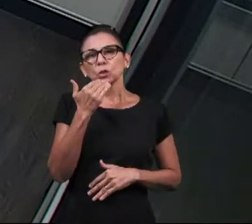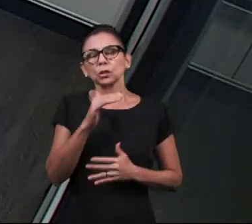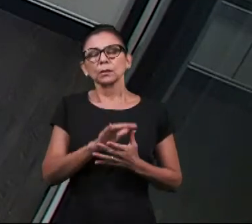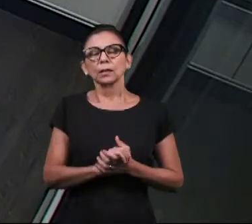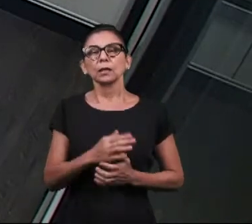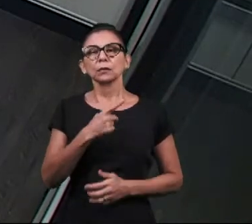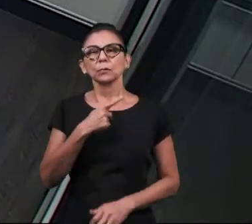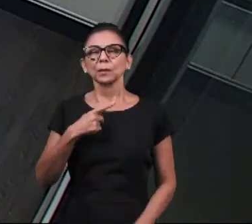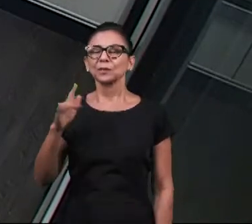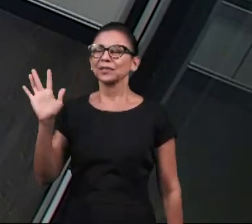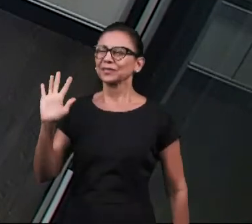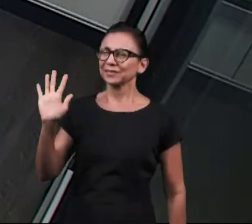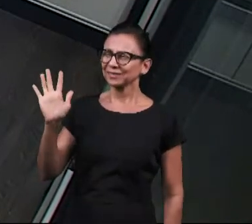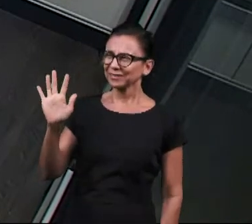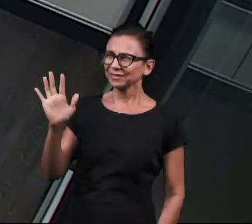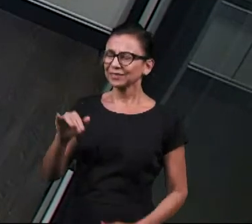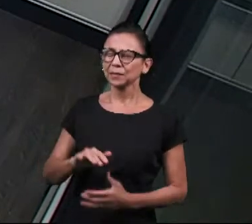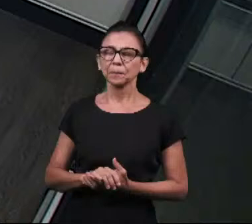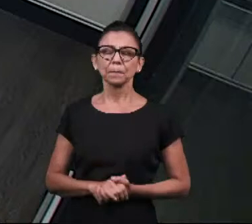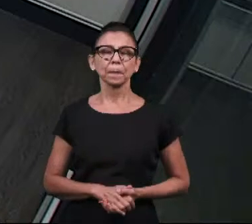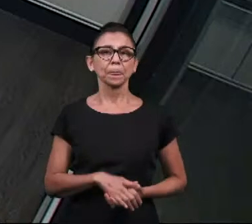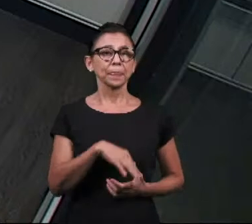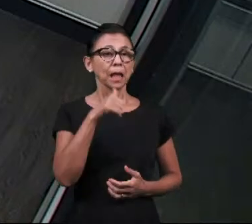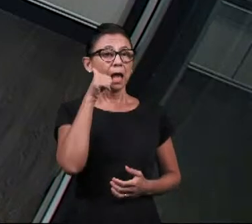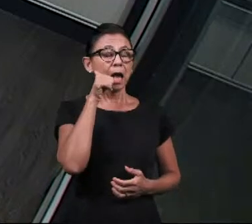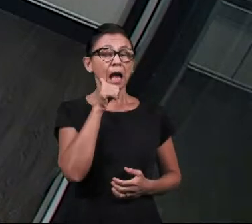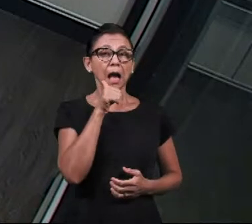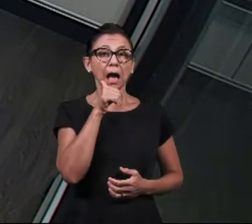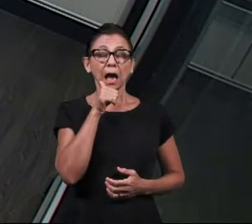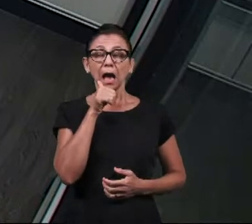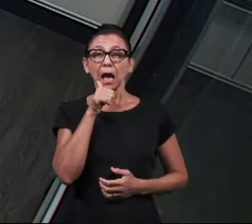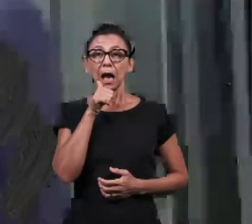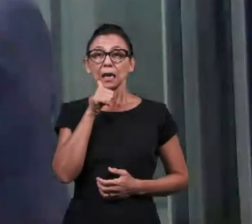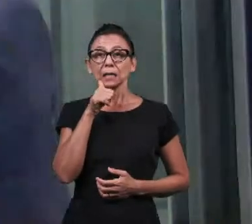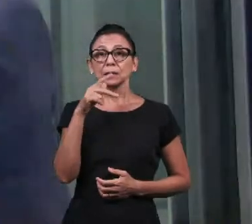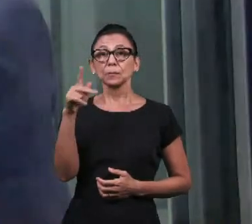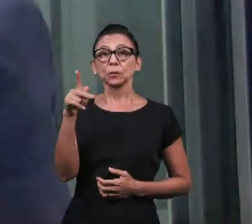despedido direitinho, a esposa dele teve uma revelação